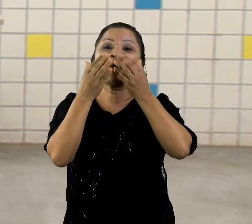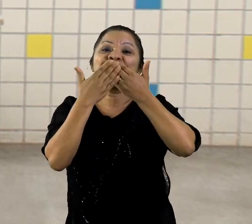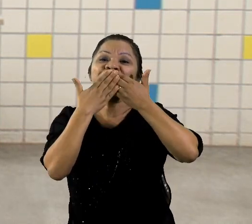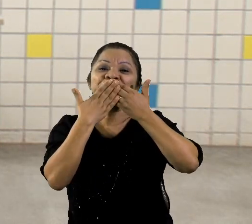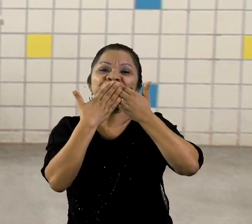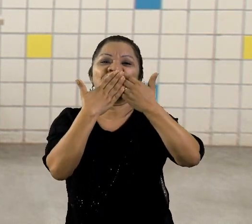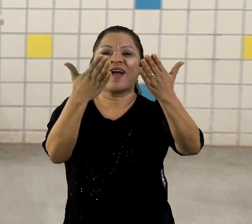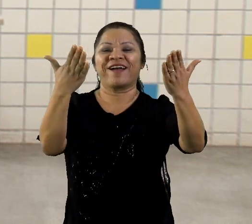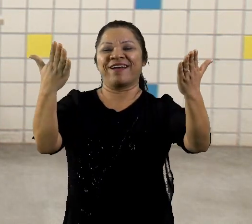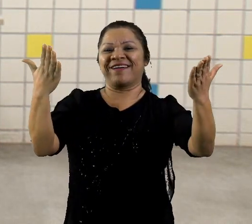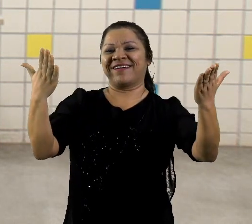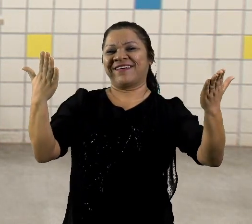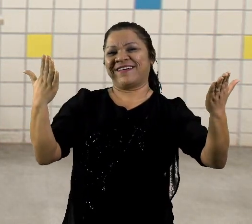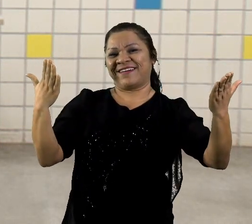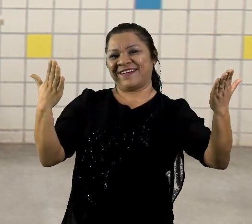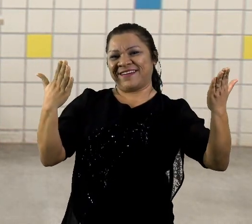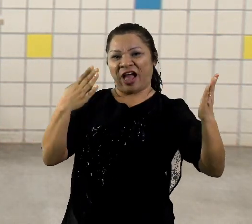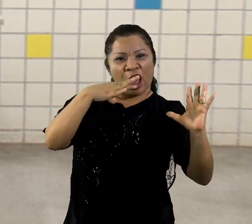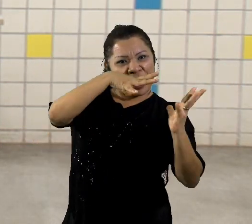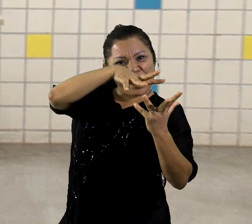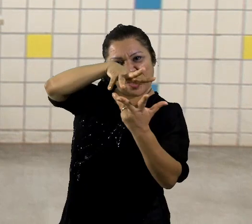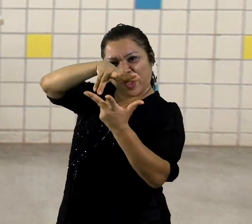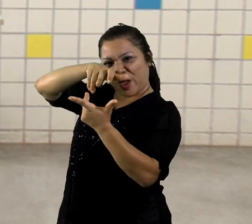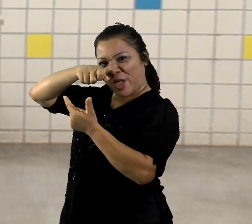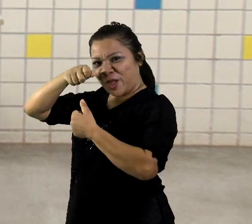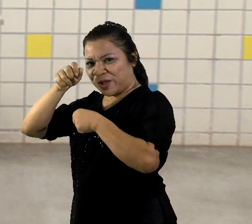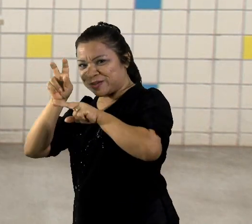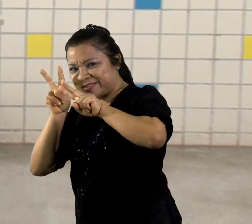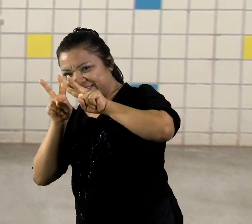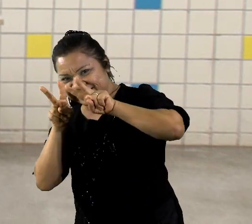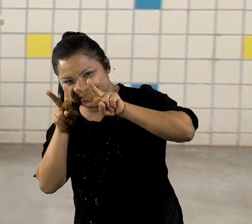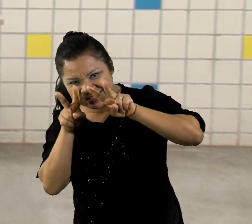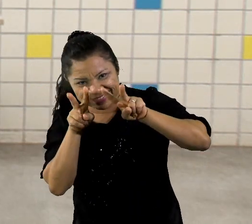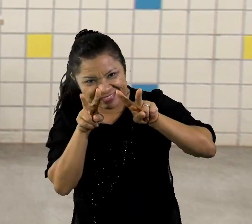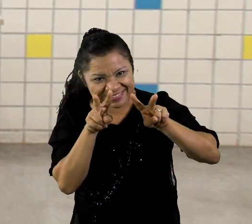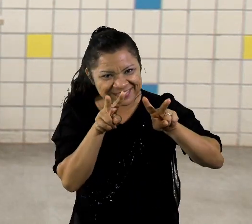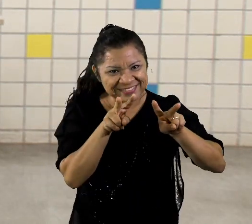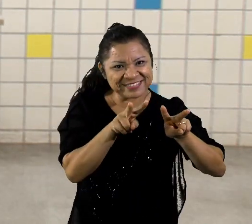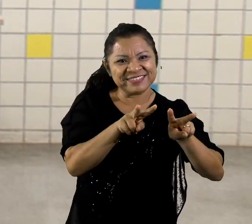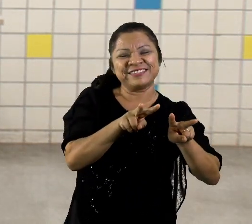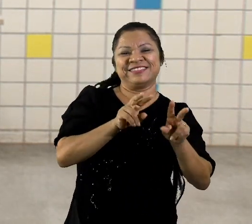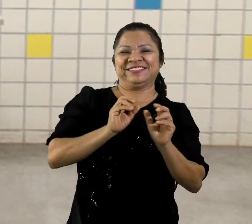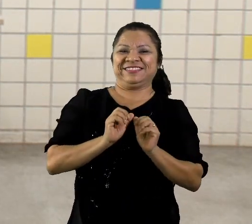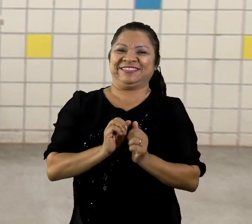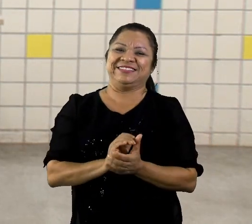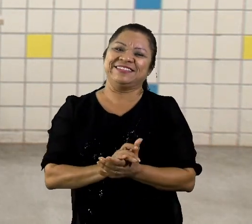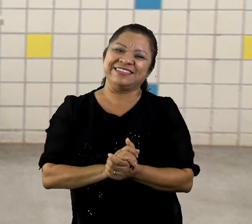um beijinho para o mundo ver.